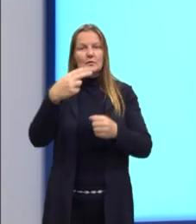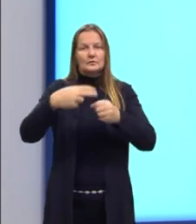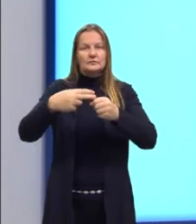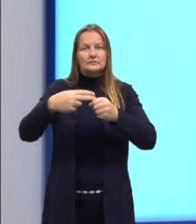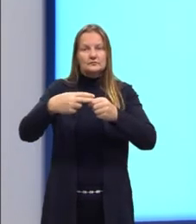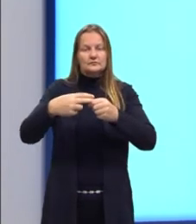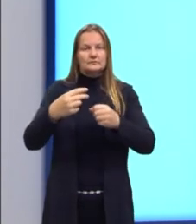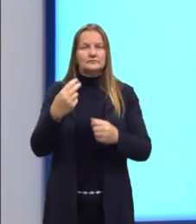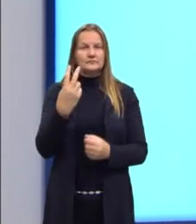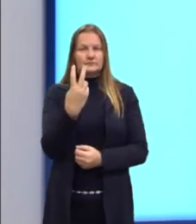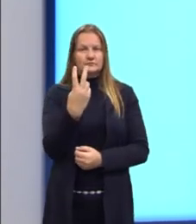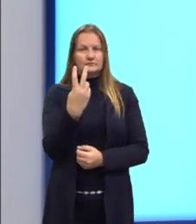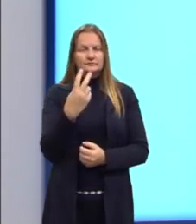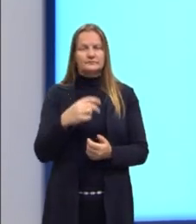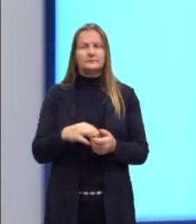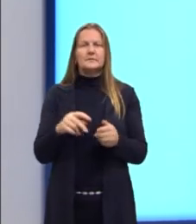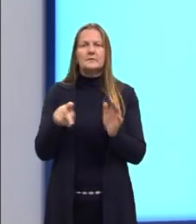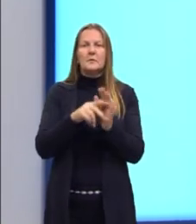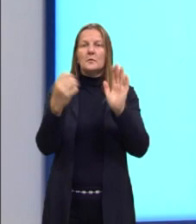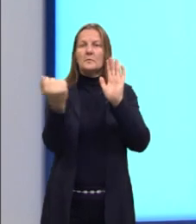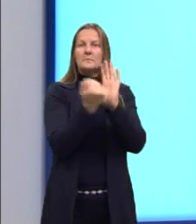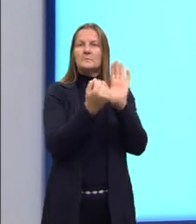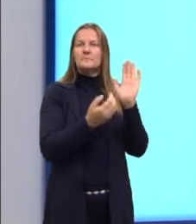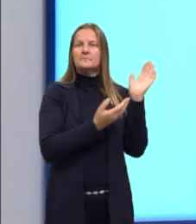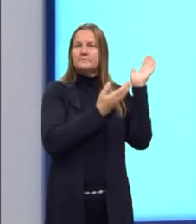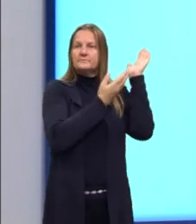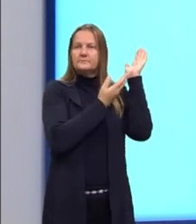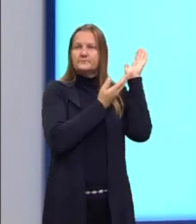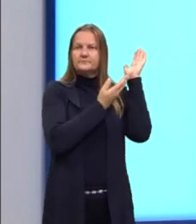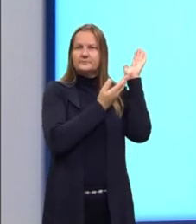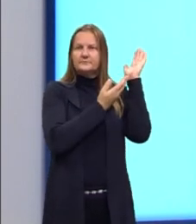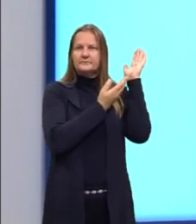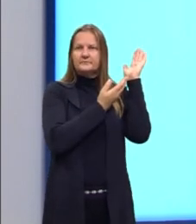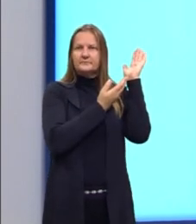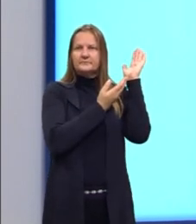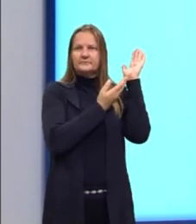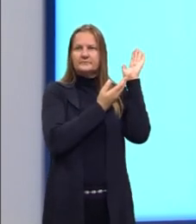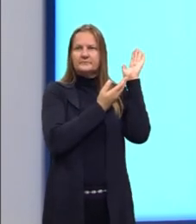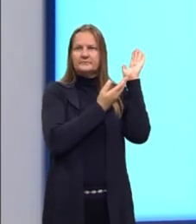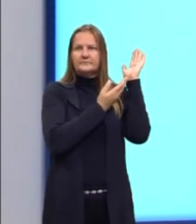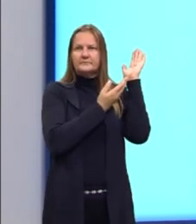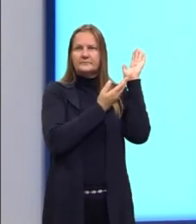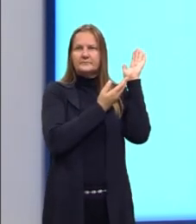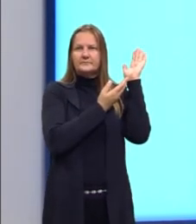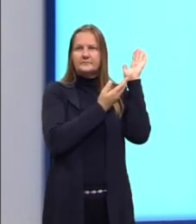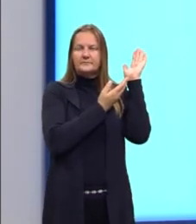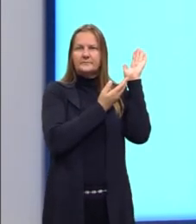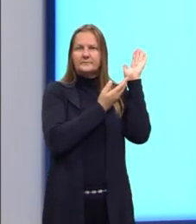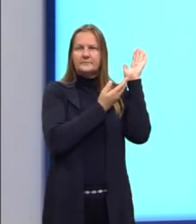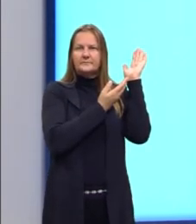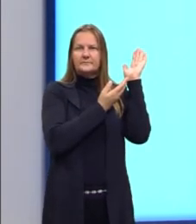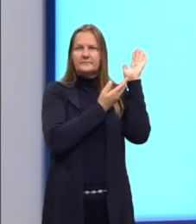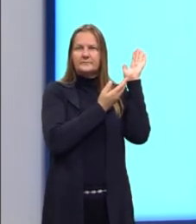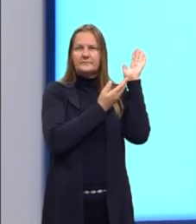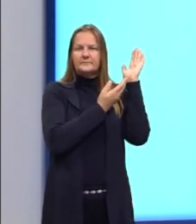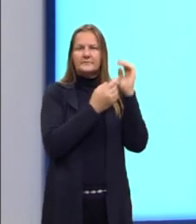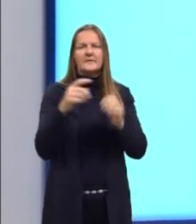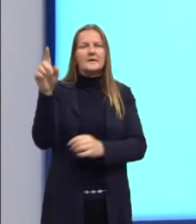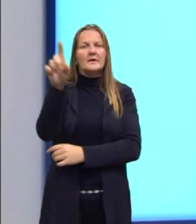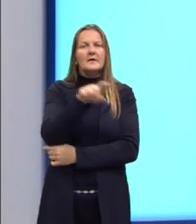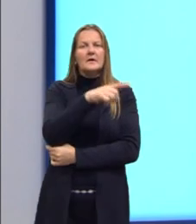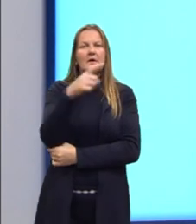tá então ela tem esse símbolo que olhando na lama aqui na televisão que o alfa com